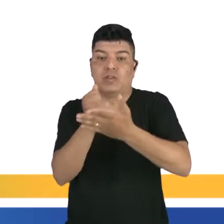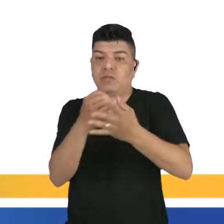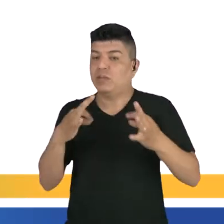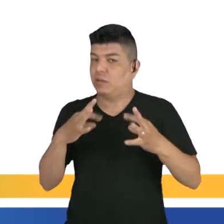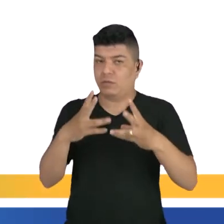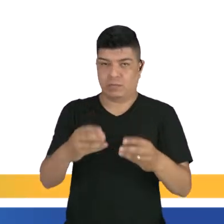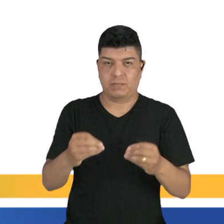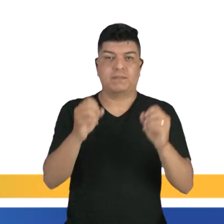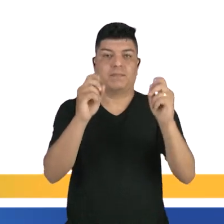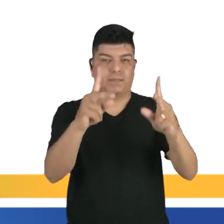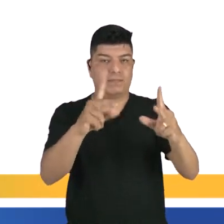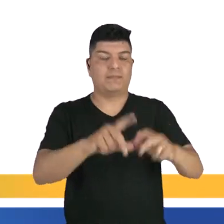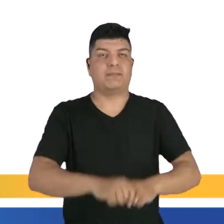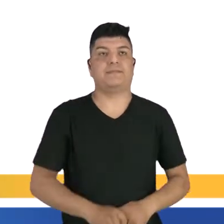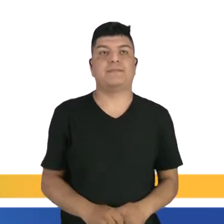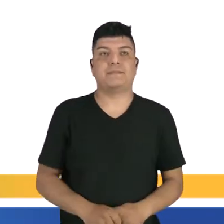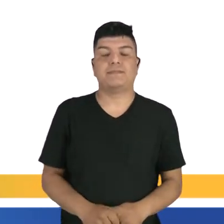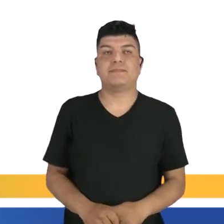dividida, ok?